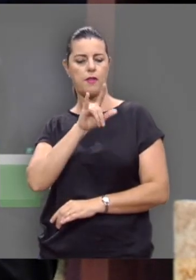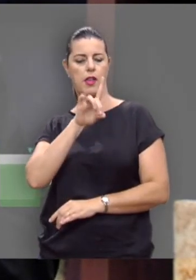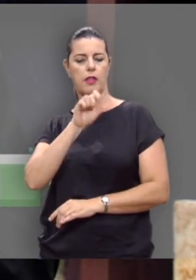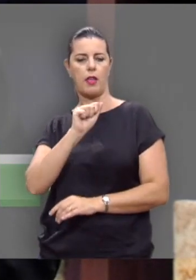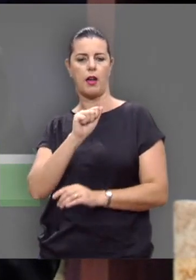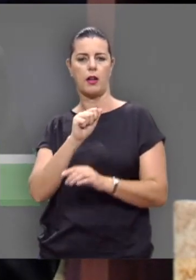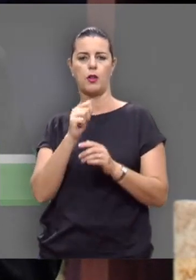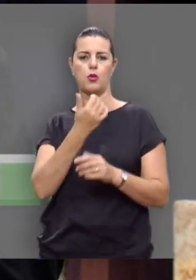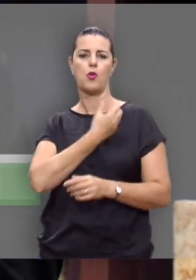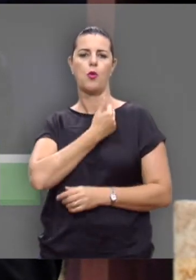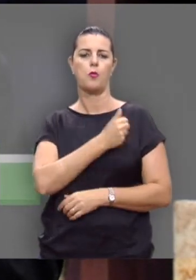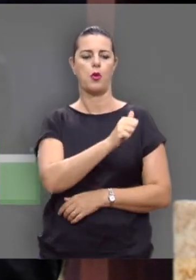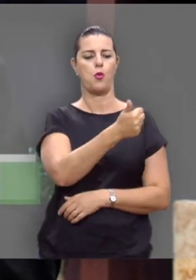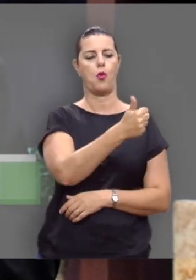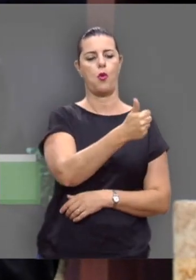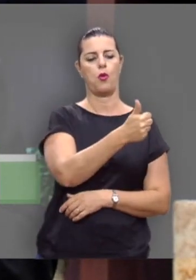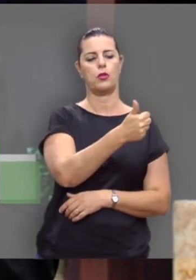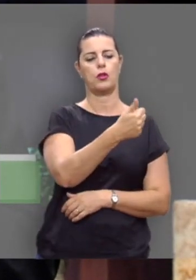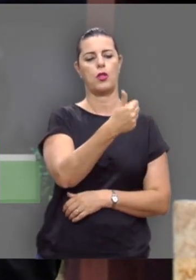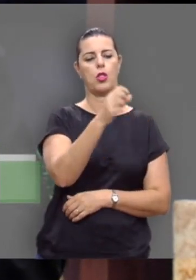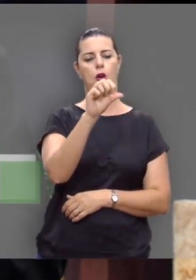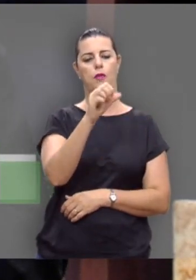do celular